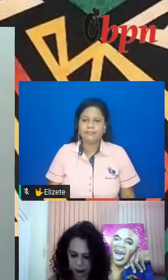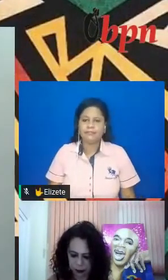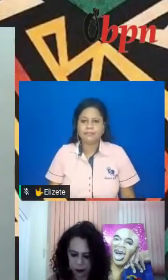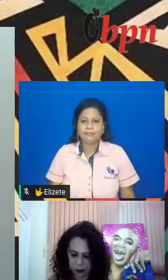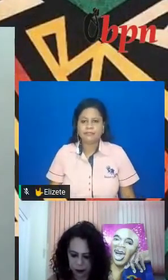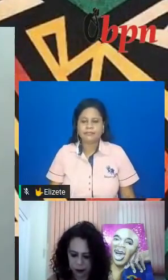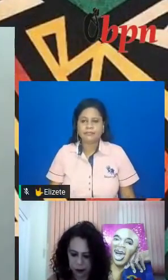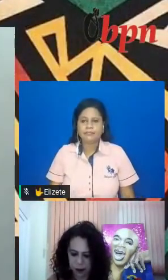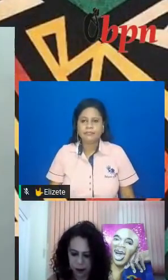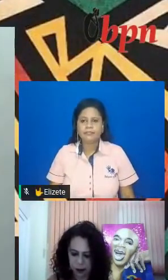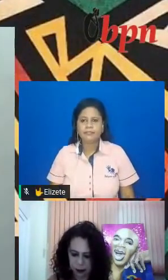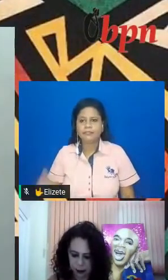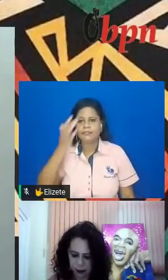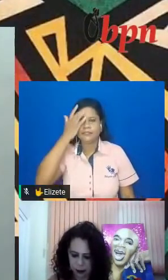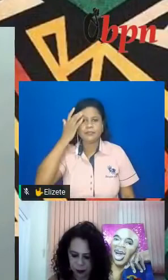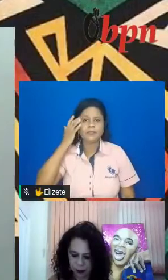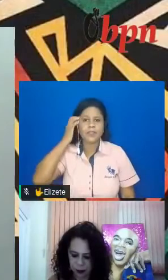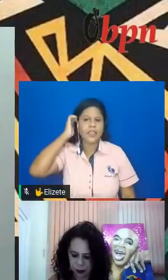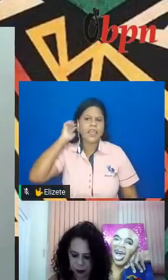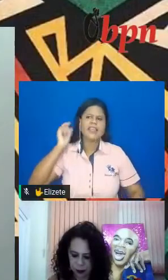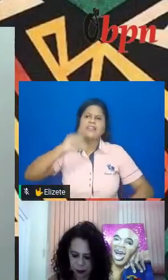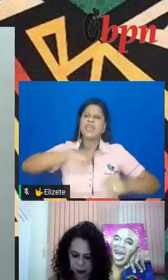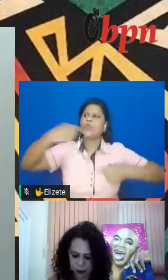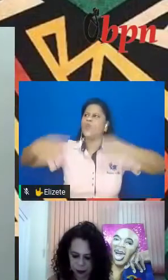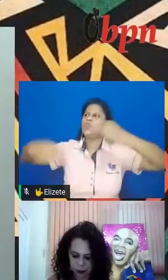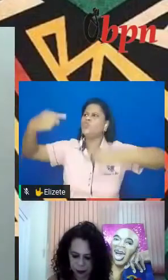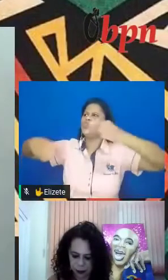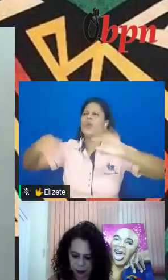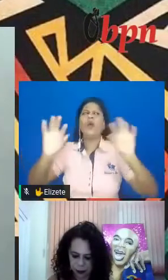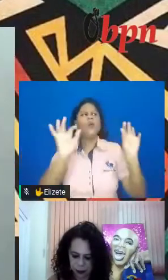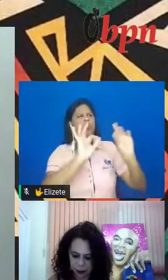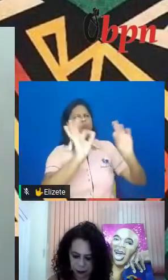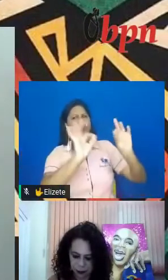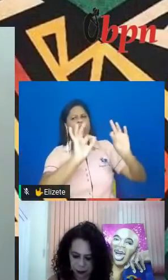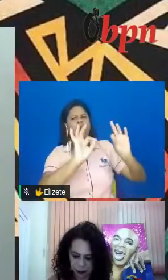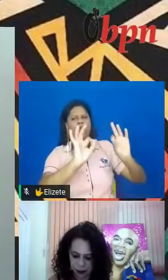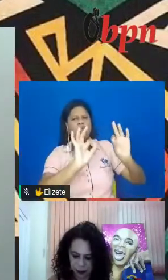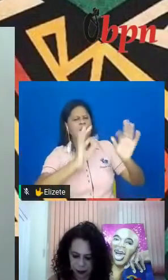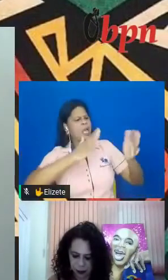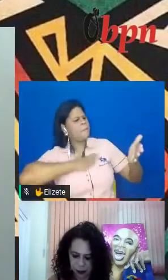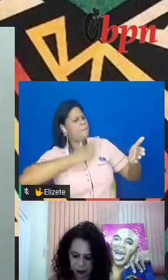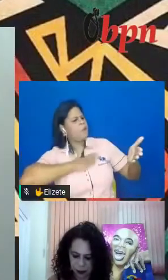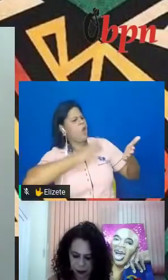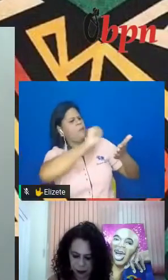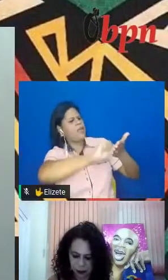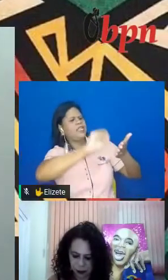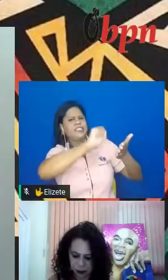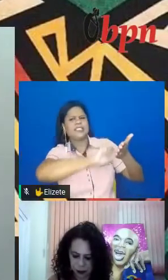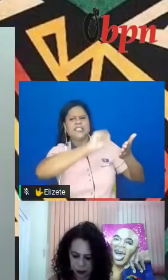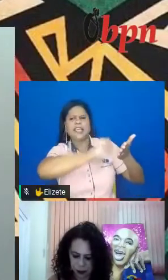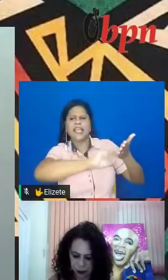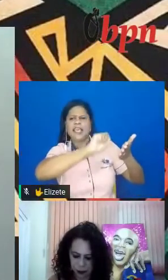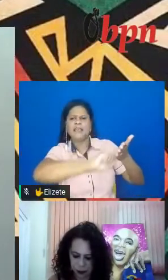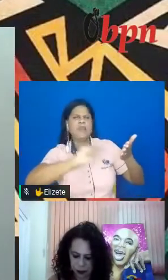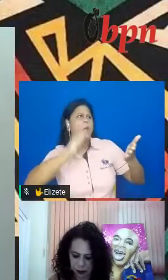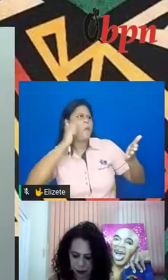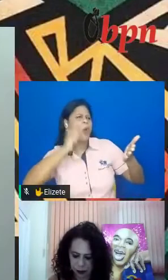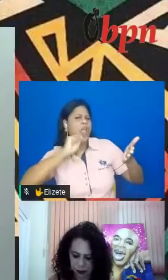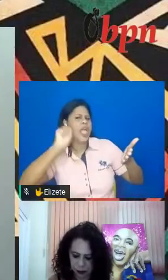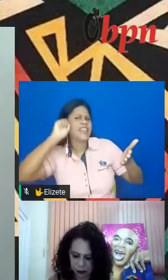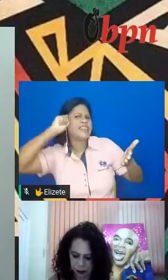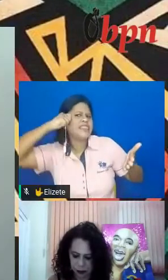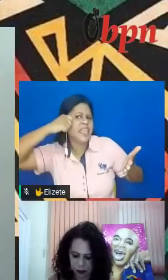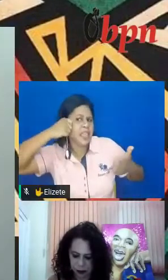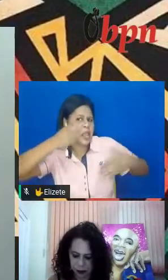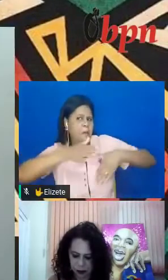eles há uma discussão, mas, por exemplo, a nossa escrevivência, essa escrevivência de mulheres negras,